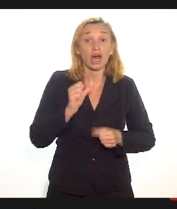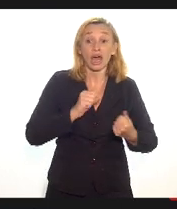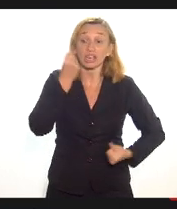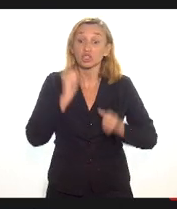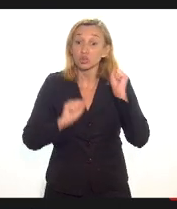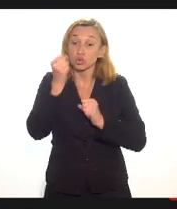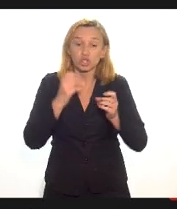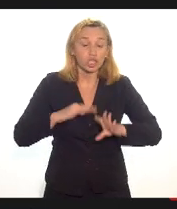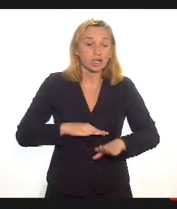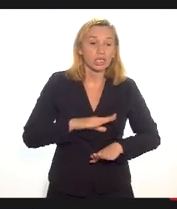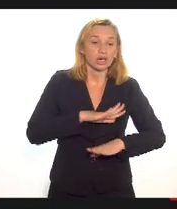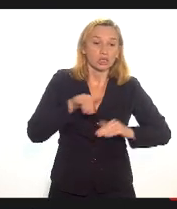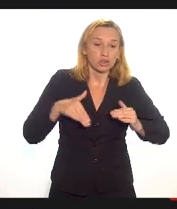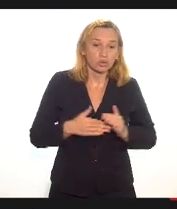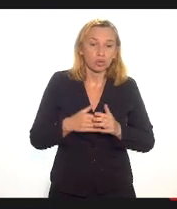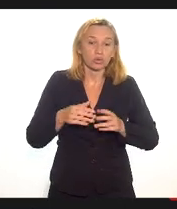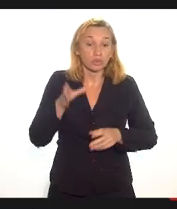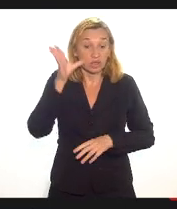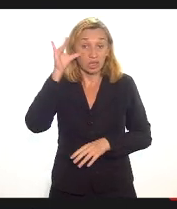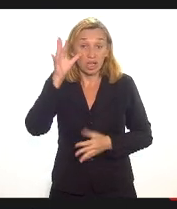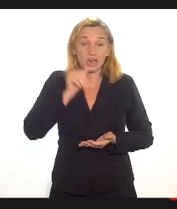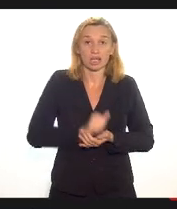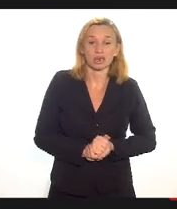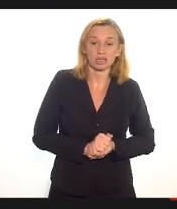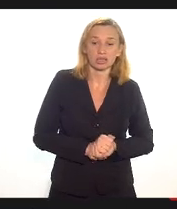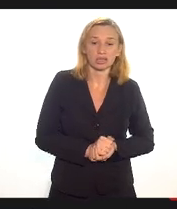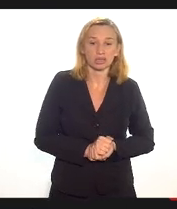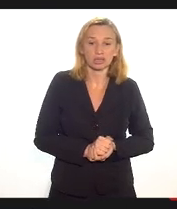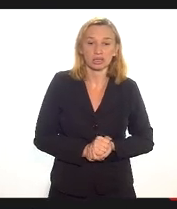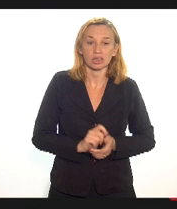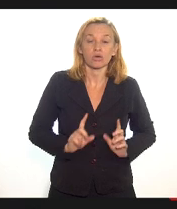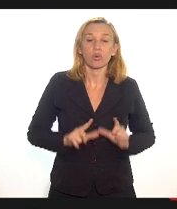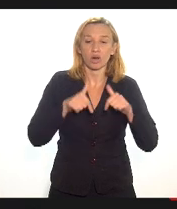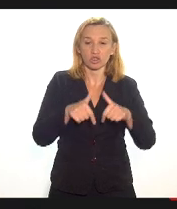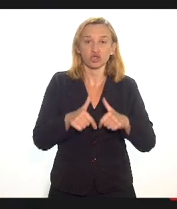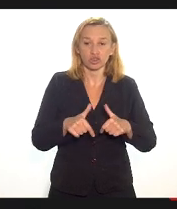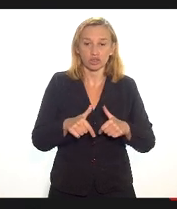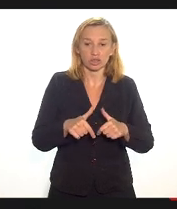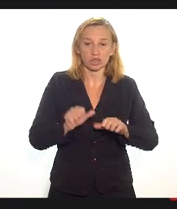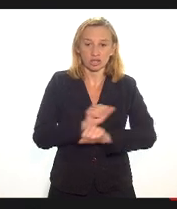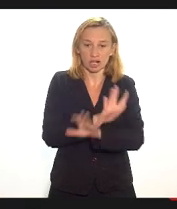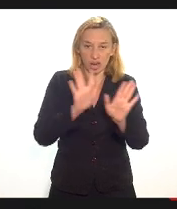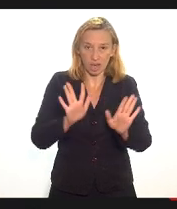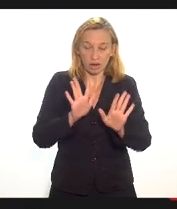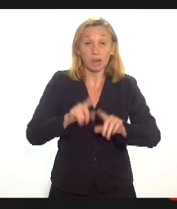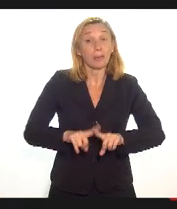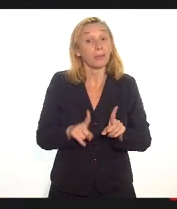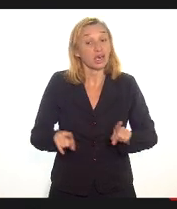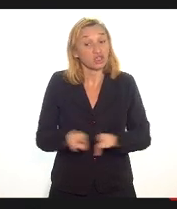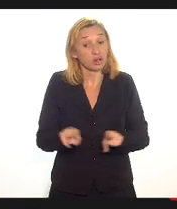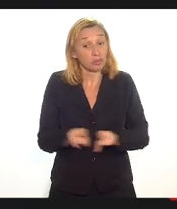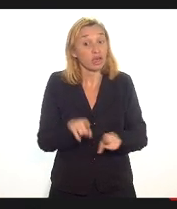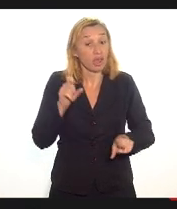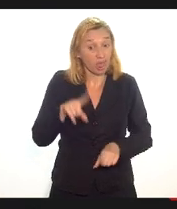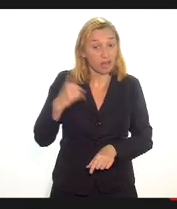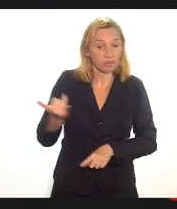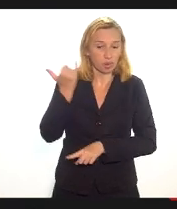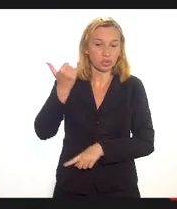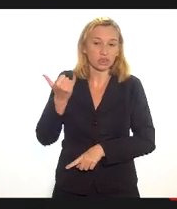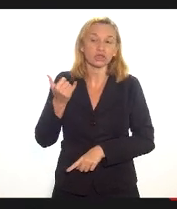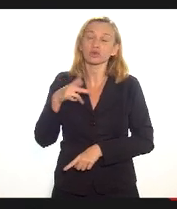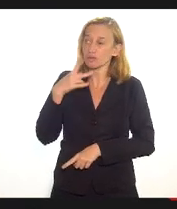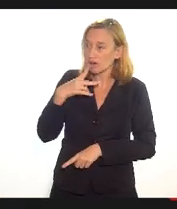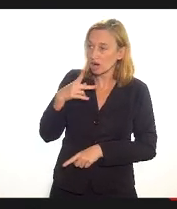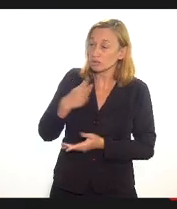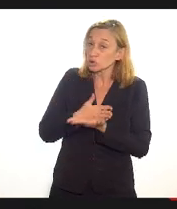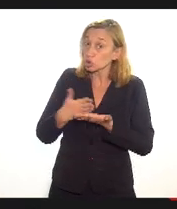tem todo o interesse em que todas as operações sejam transparentes. Mas também um fator importante foi que a gente colocou